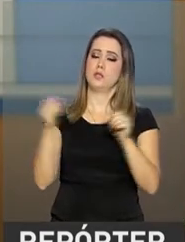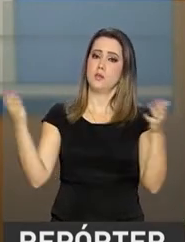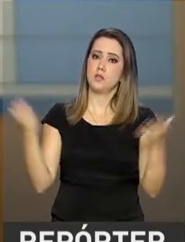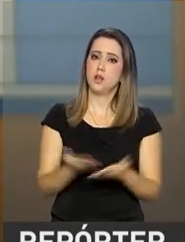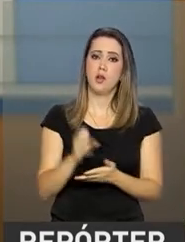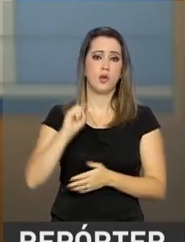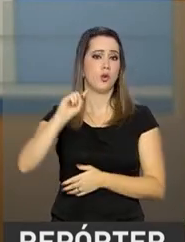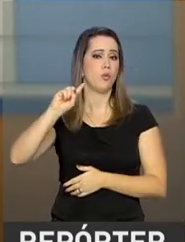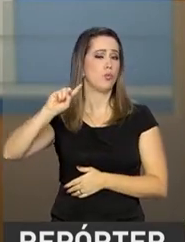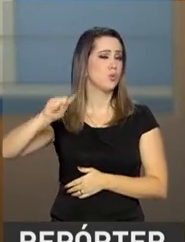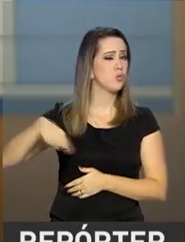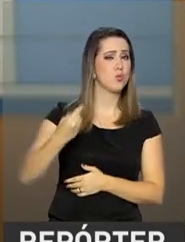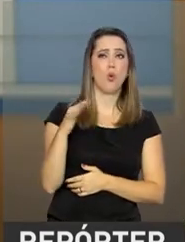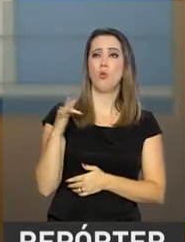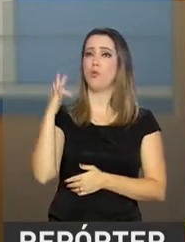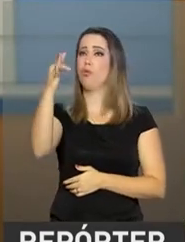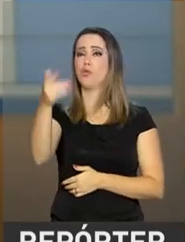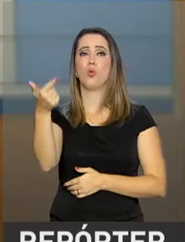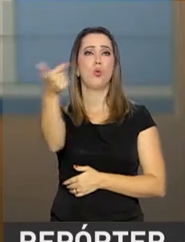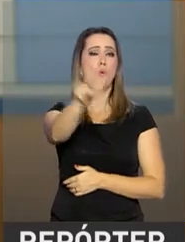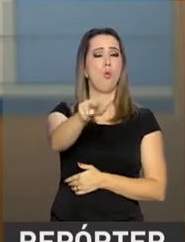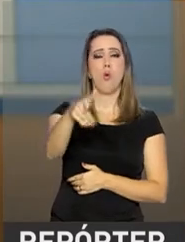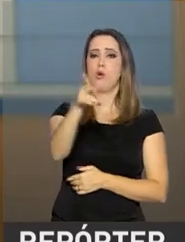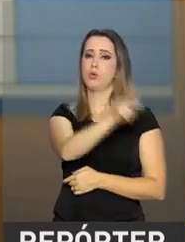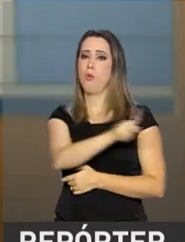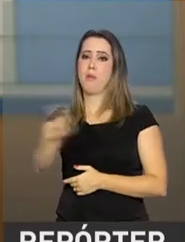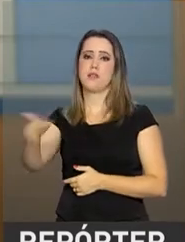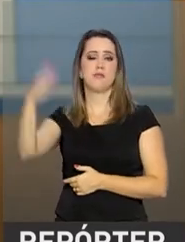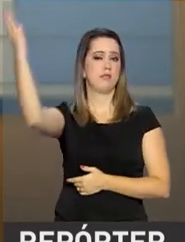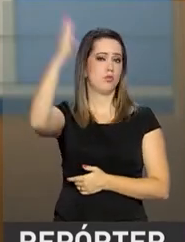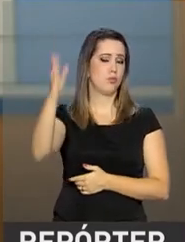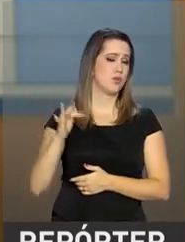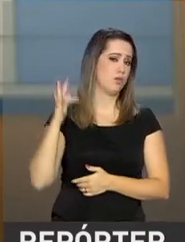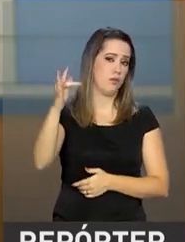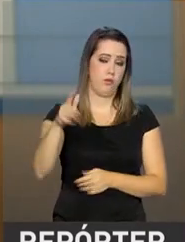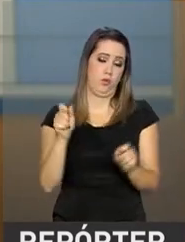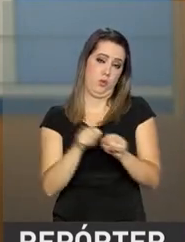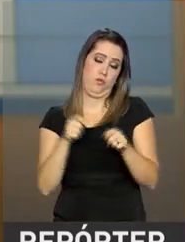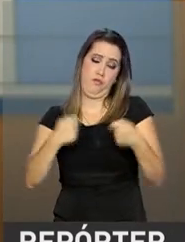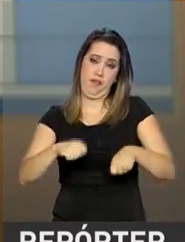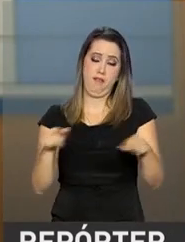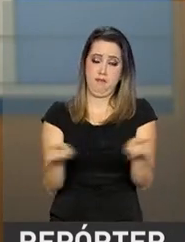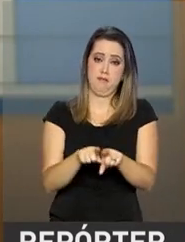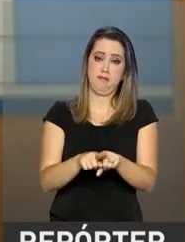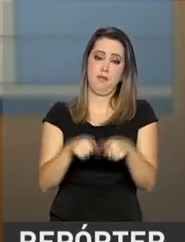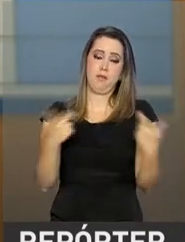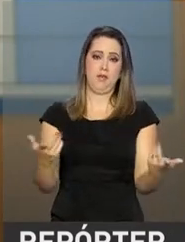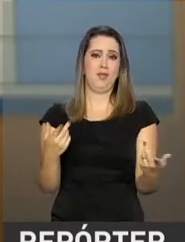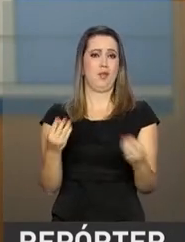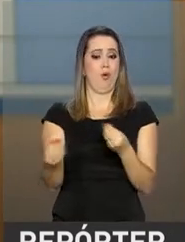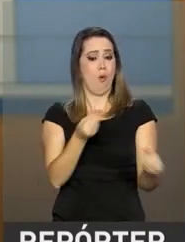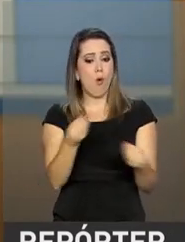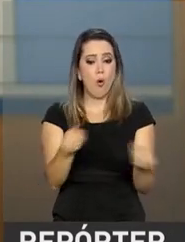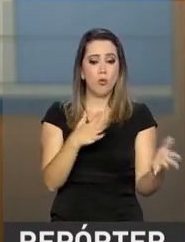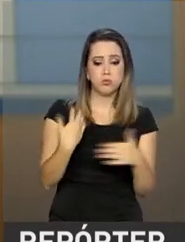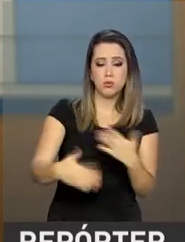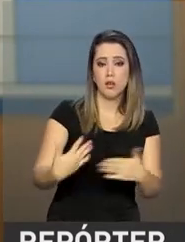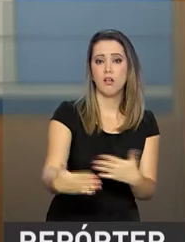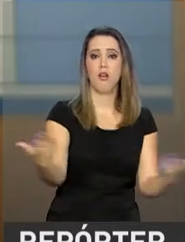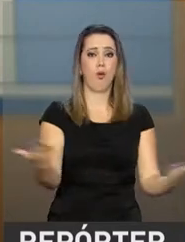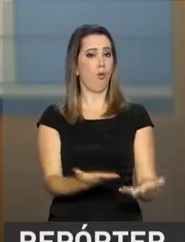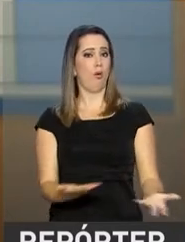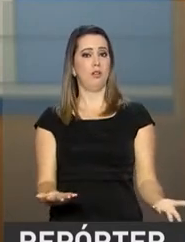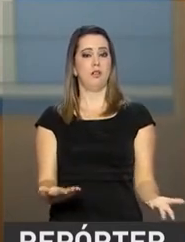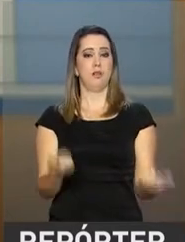ser feita depois pelo outro presidente da república no próximo mandato porque não tem jeito de ir adiante assim